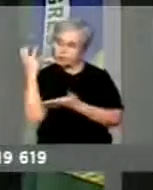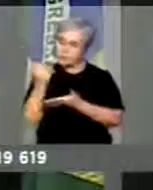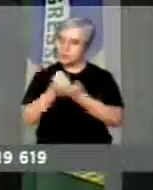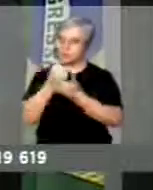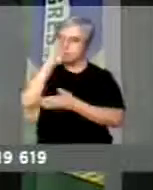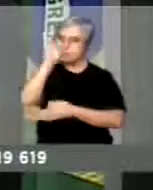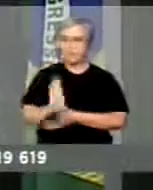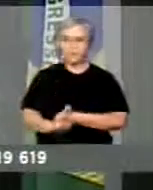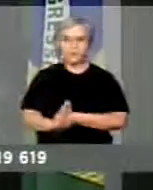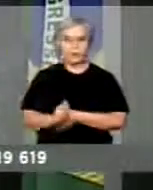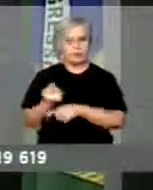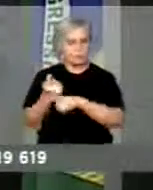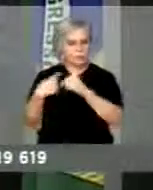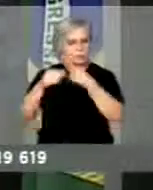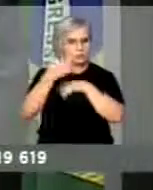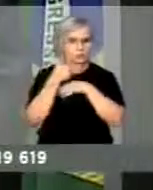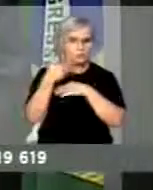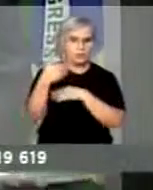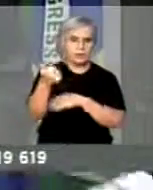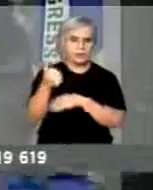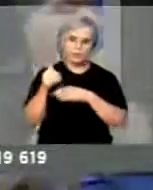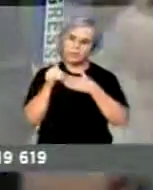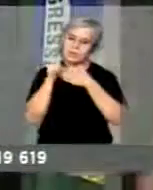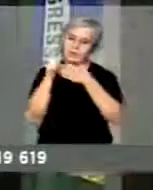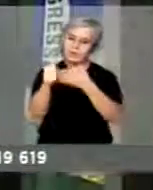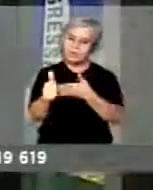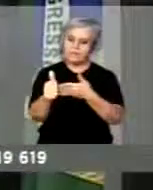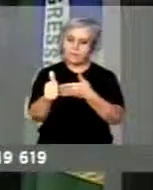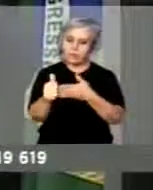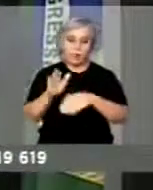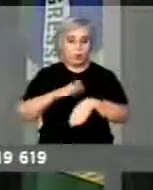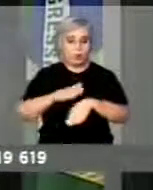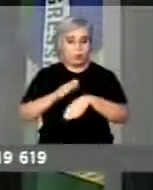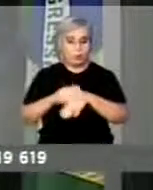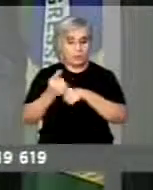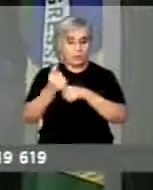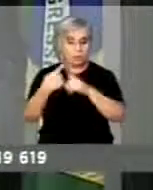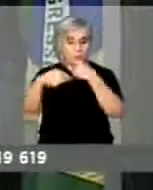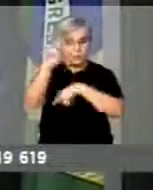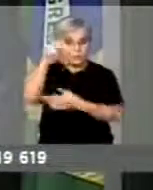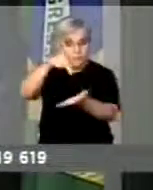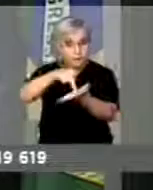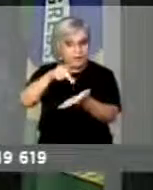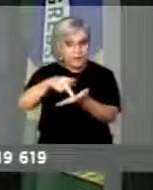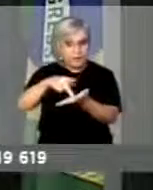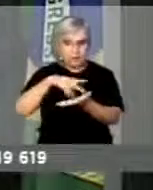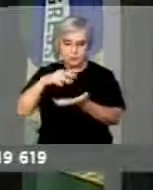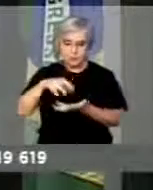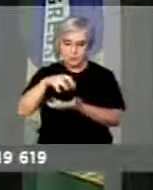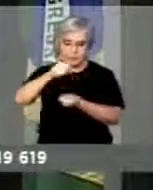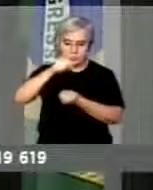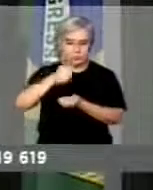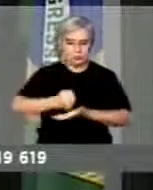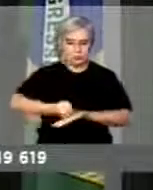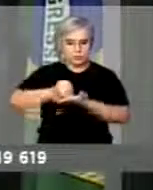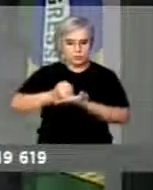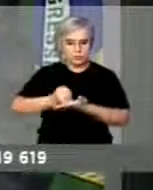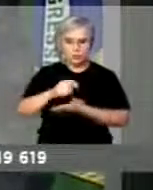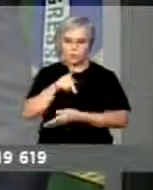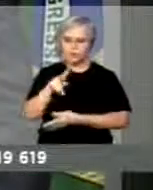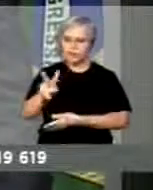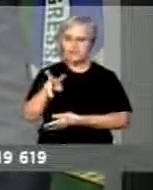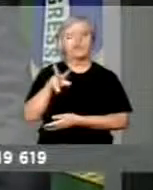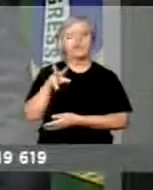momento trágico em que vivemos, para levá-lo ao momento de desenvolvimento e com sustentabilidade, o Partido Verde não se